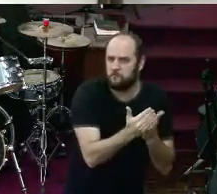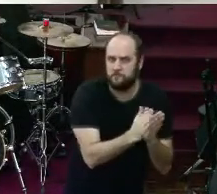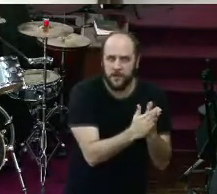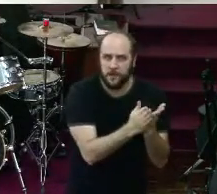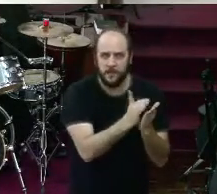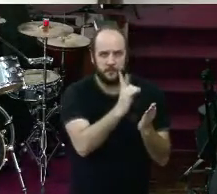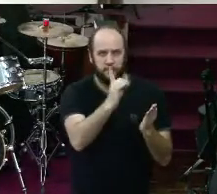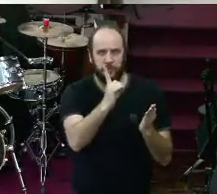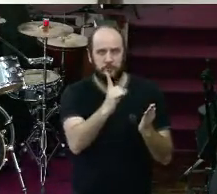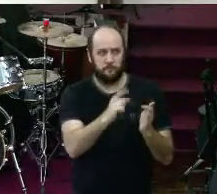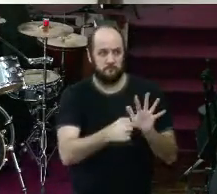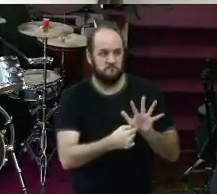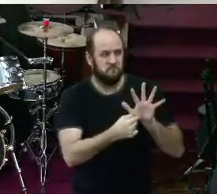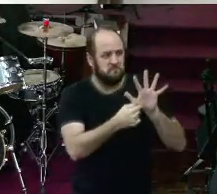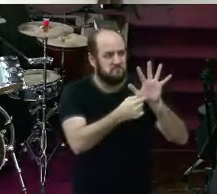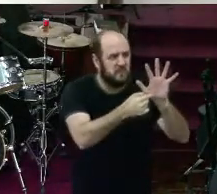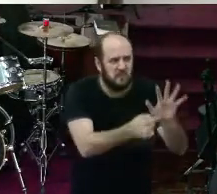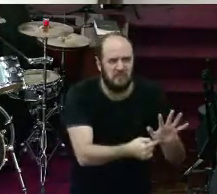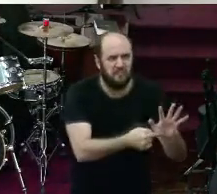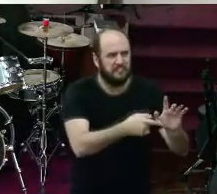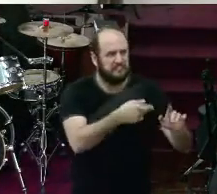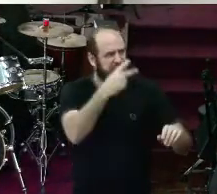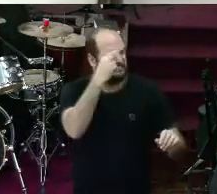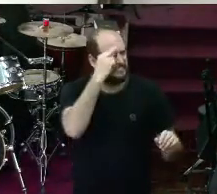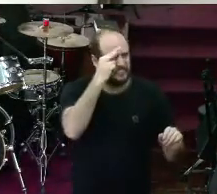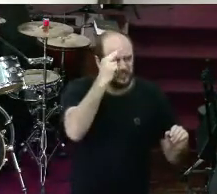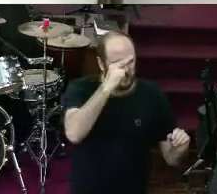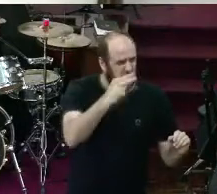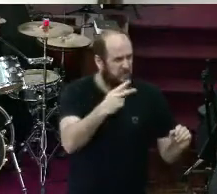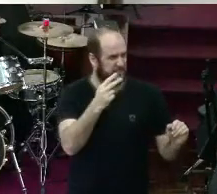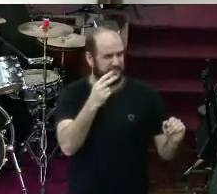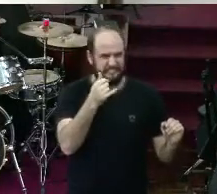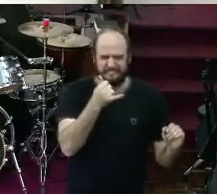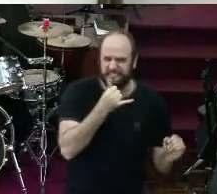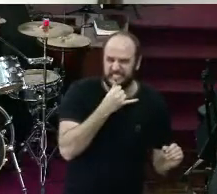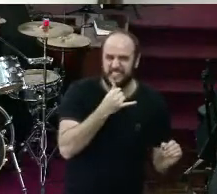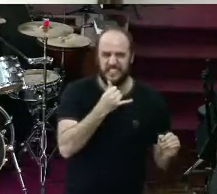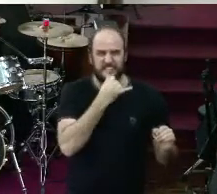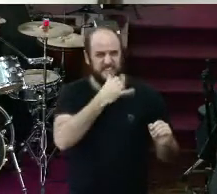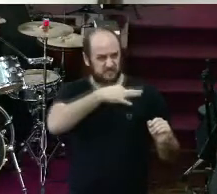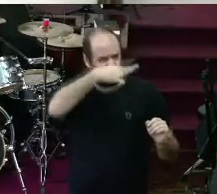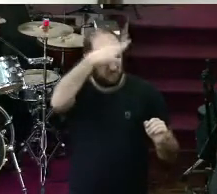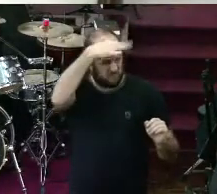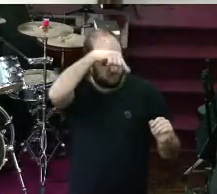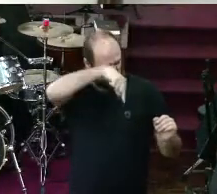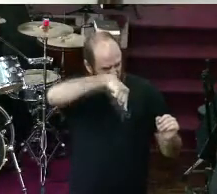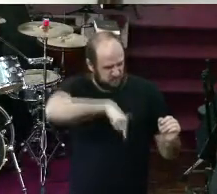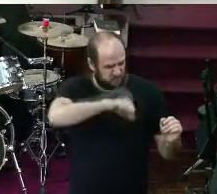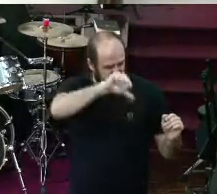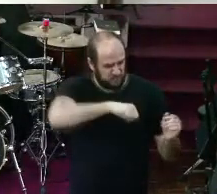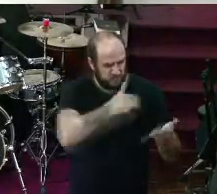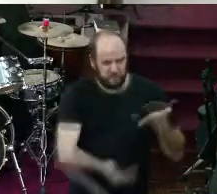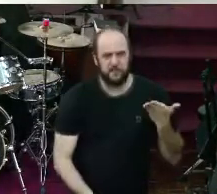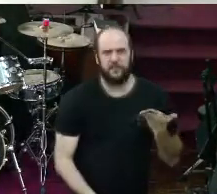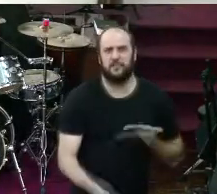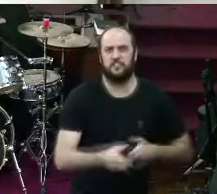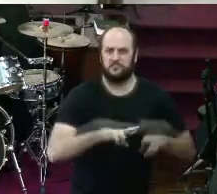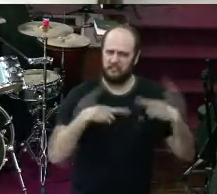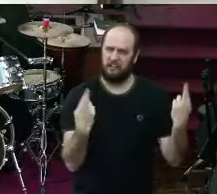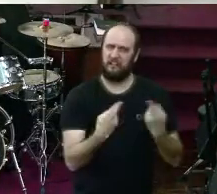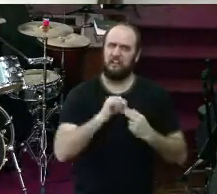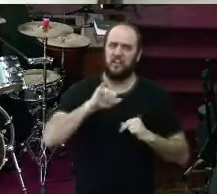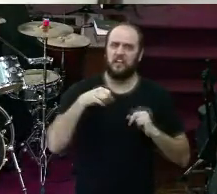do cenário triste, do cenário da decadência espiritual que Judá, porque o reino do